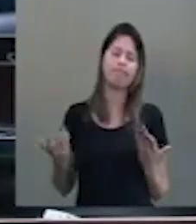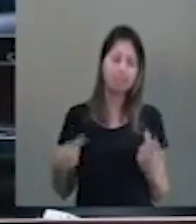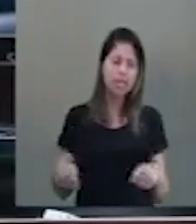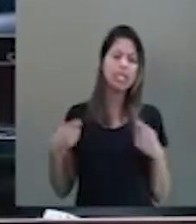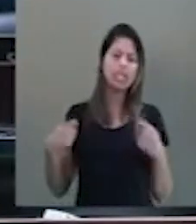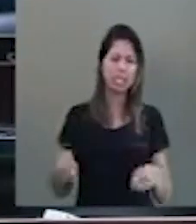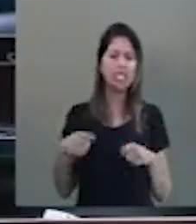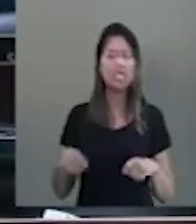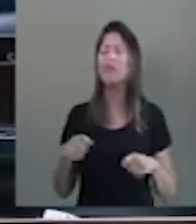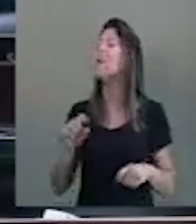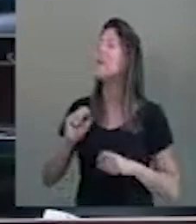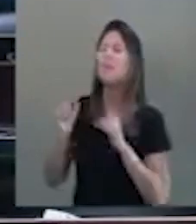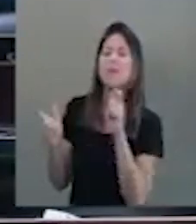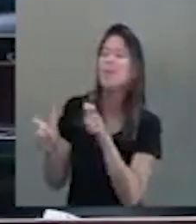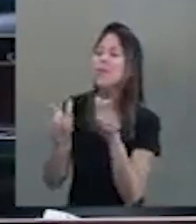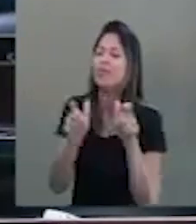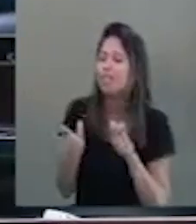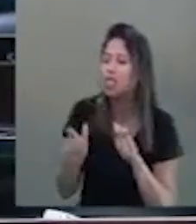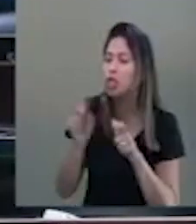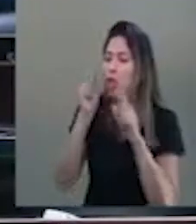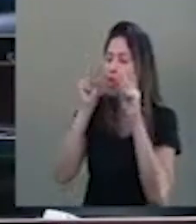Está no olhar.